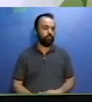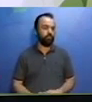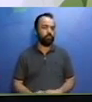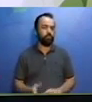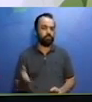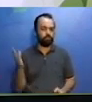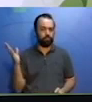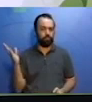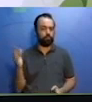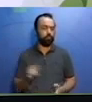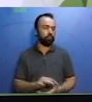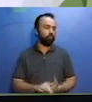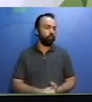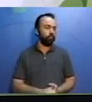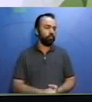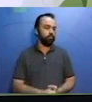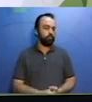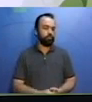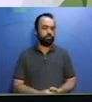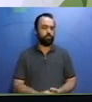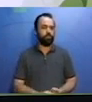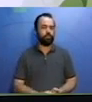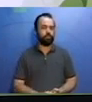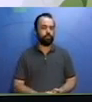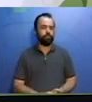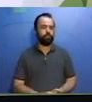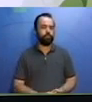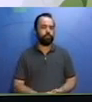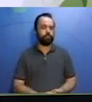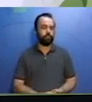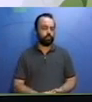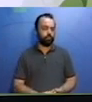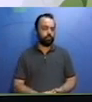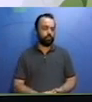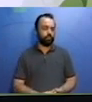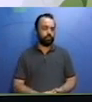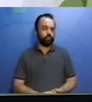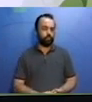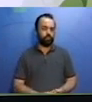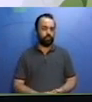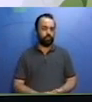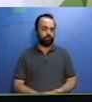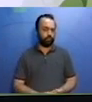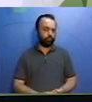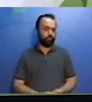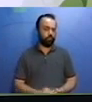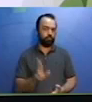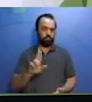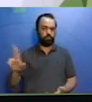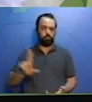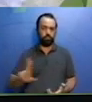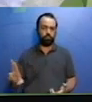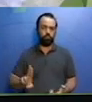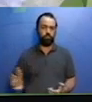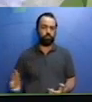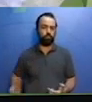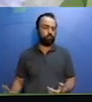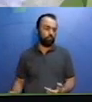fusão fracionada, solidificação fracionada e liquefação fracionada.